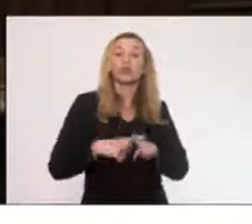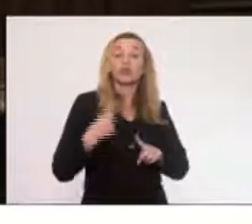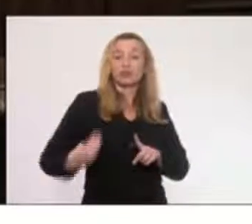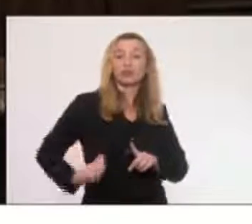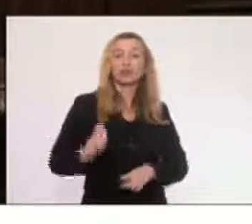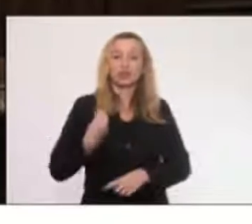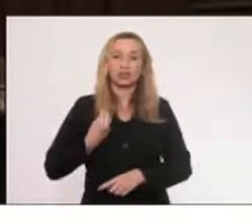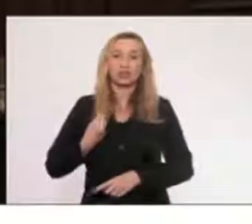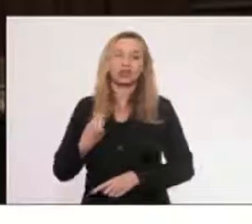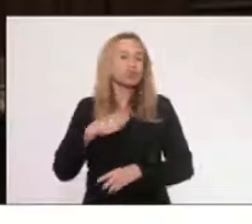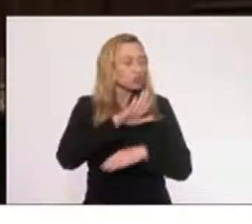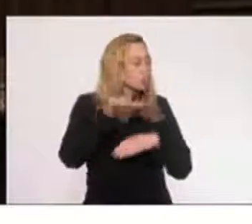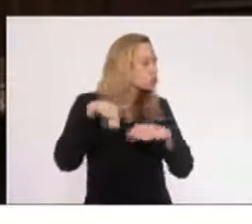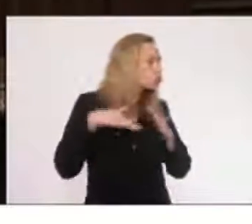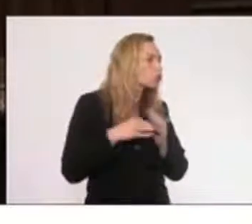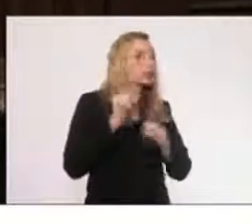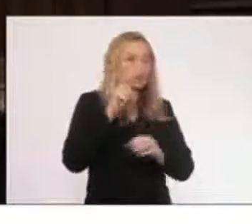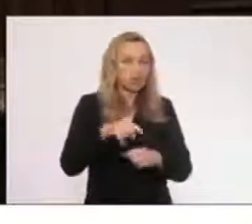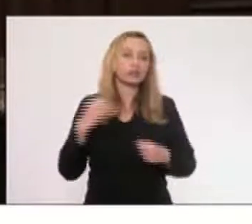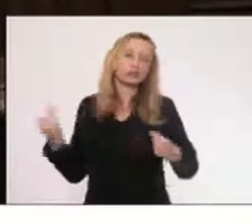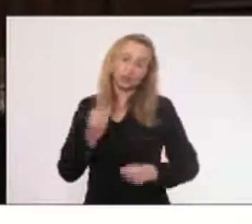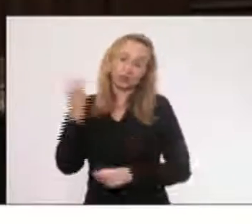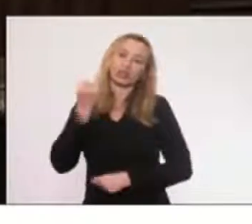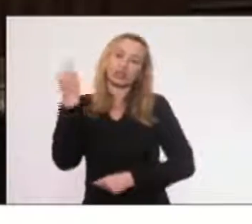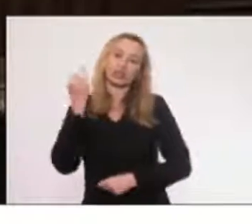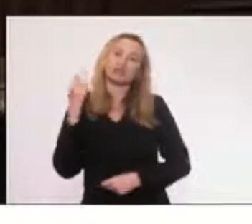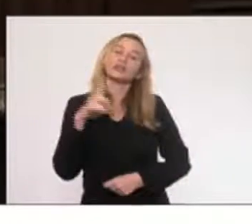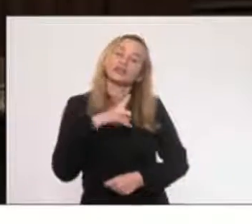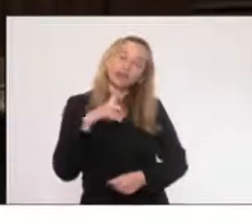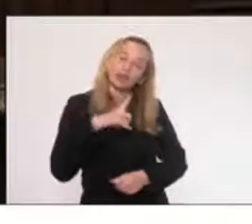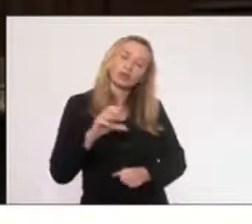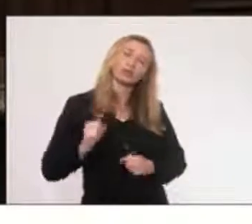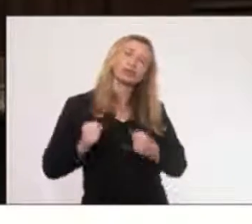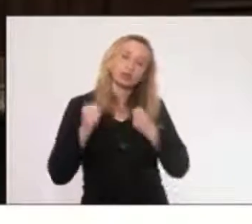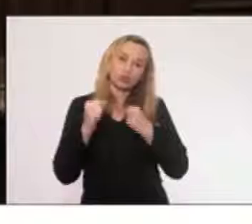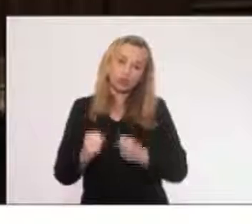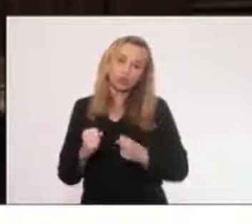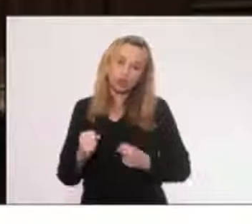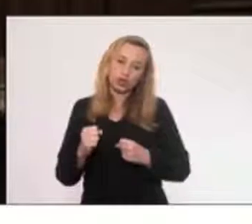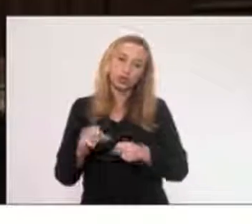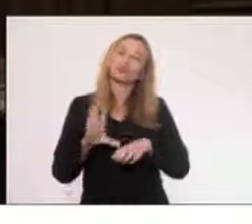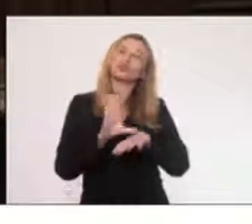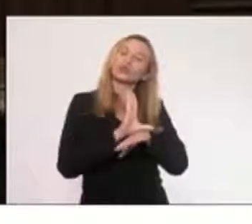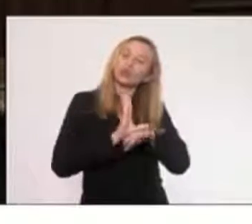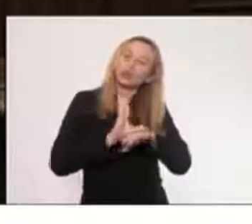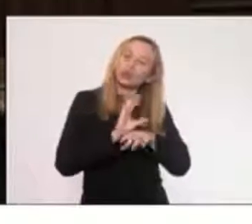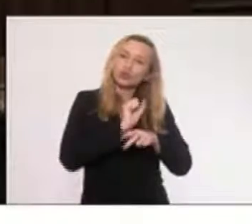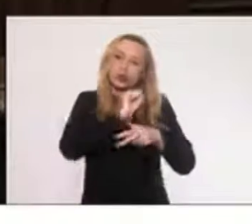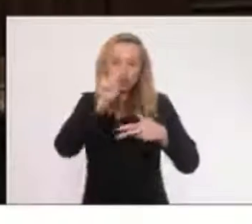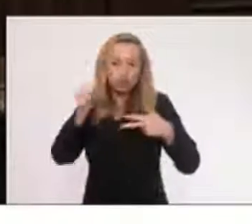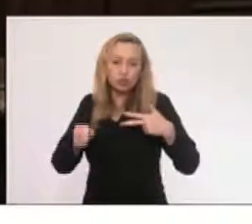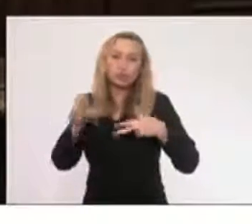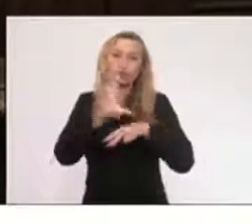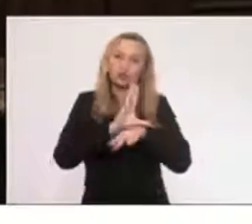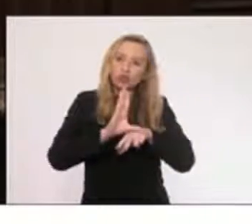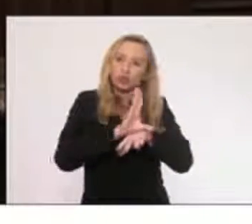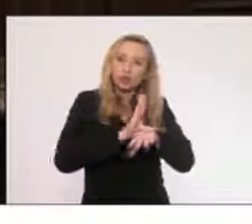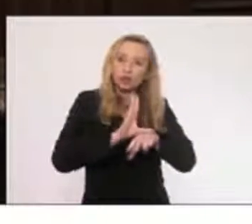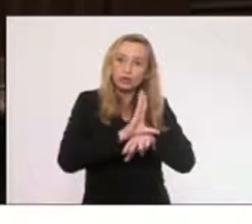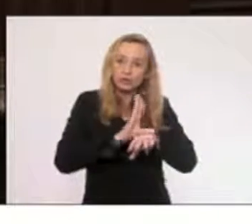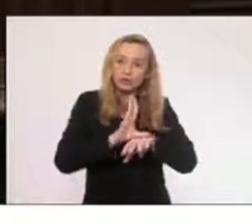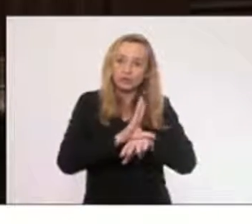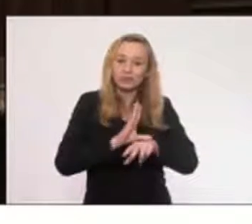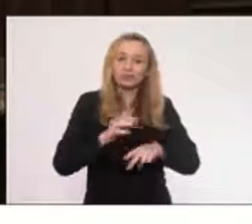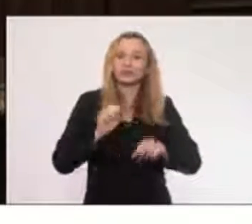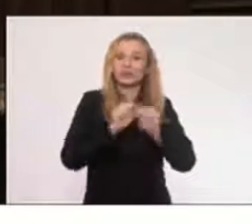vidas, todas são importantes. Nós temos poderes constituídos, nós temos um sistema